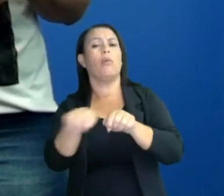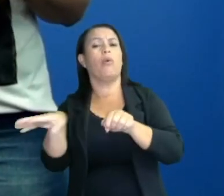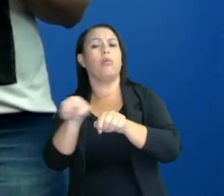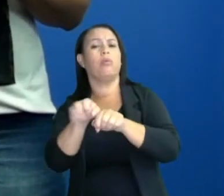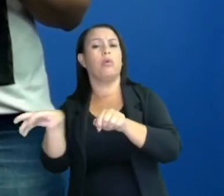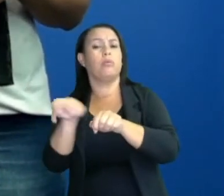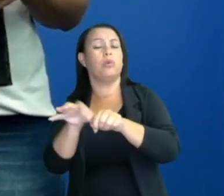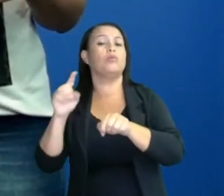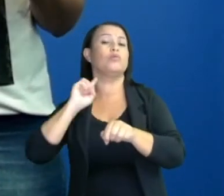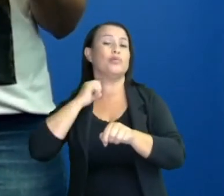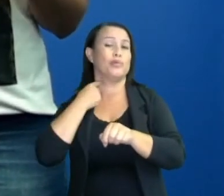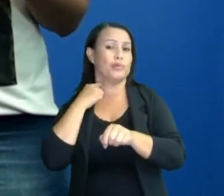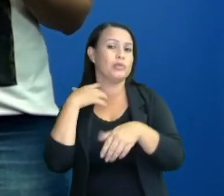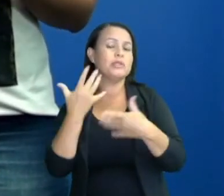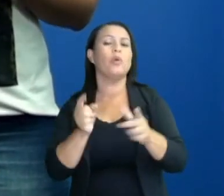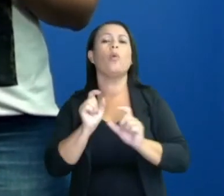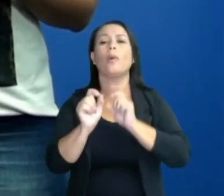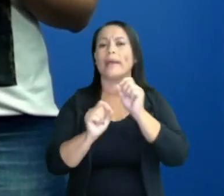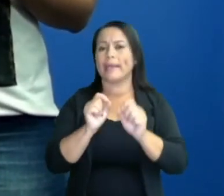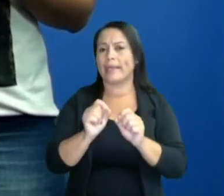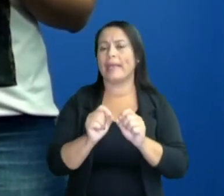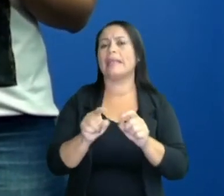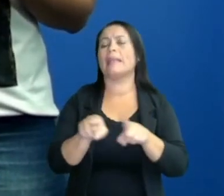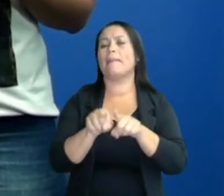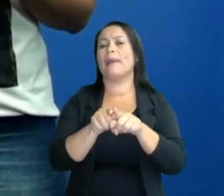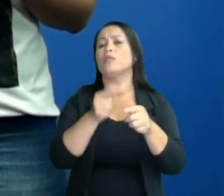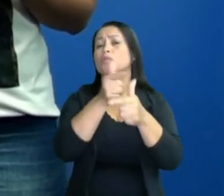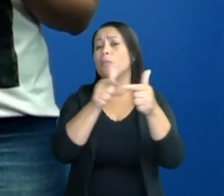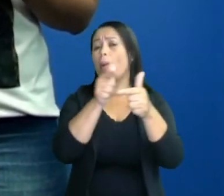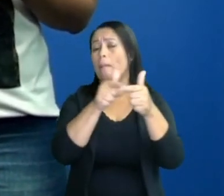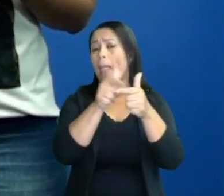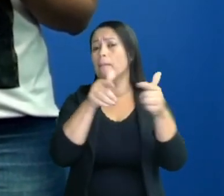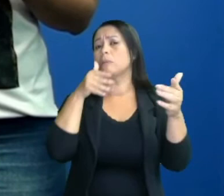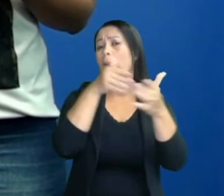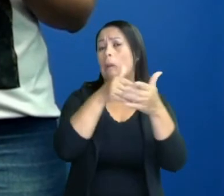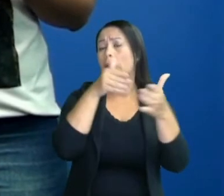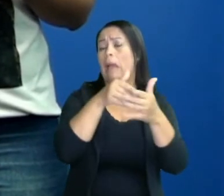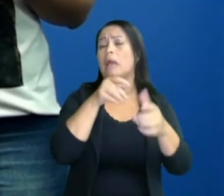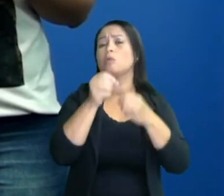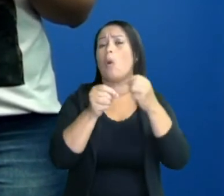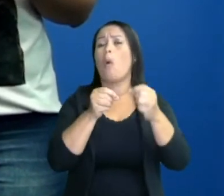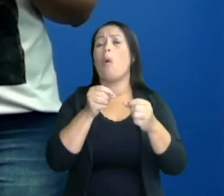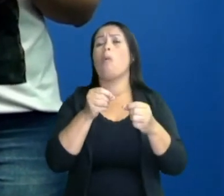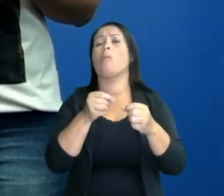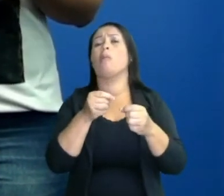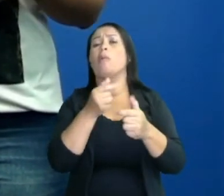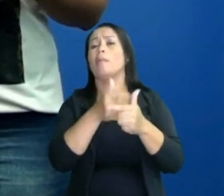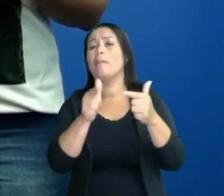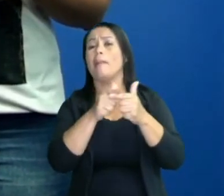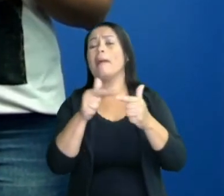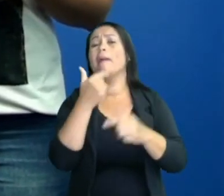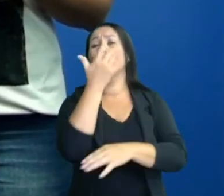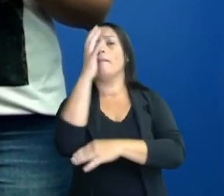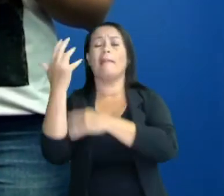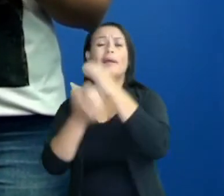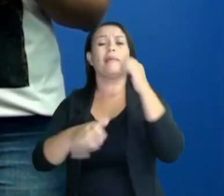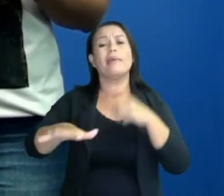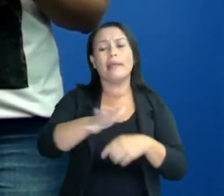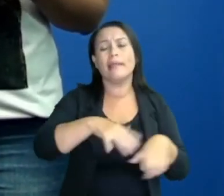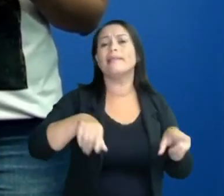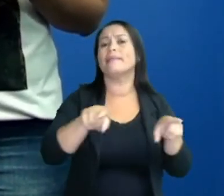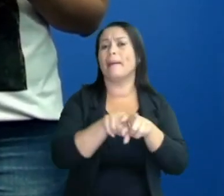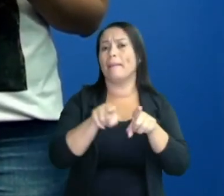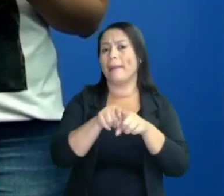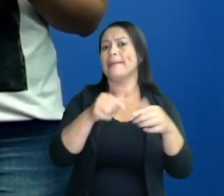gases poluentes então além dos impactos ambientais causados pelos carros ou cenário Urbana uso desse